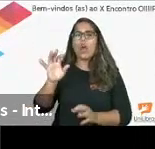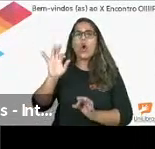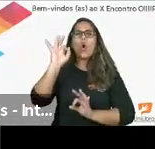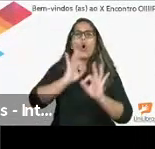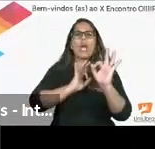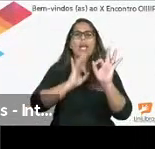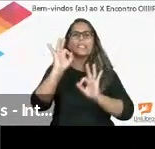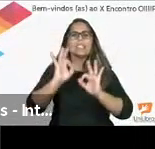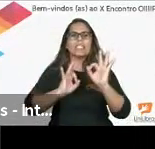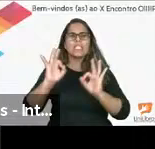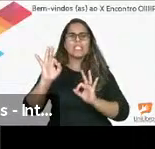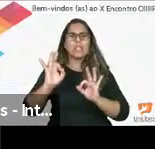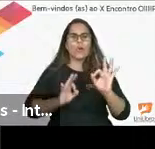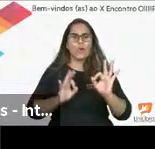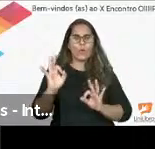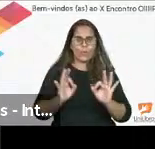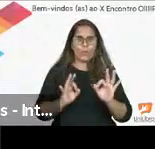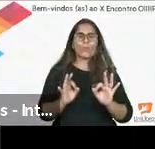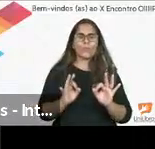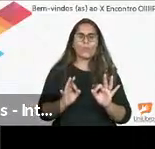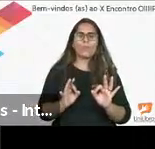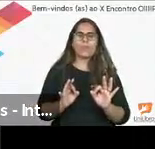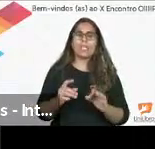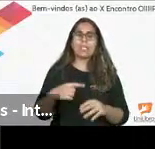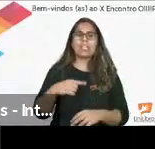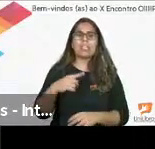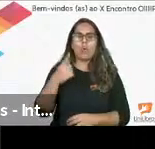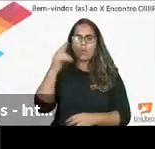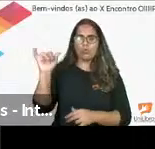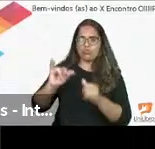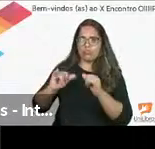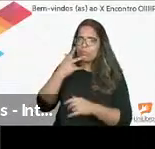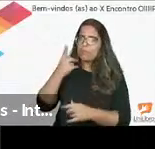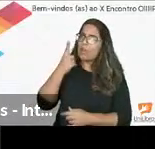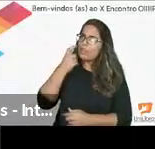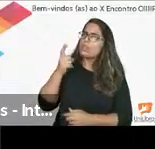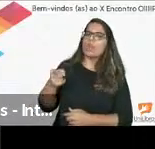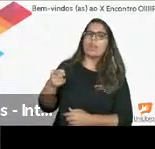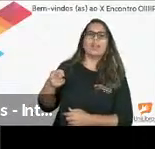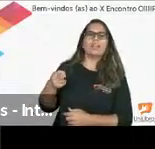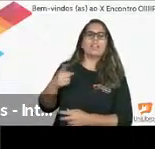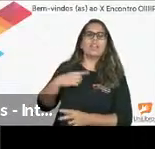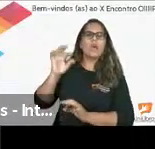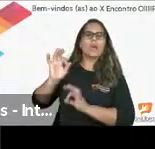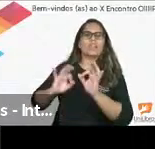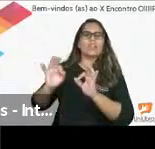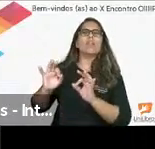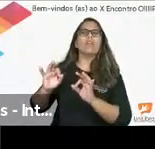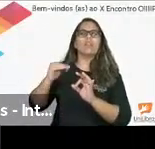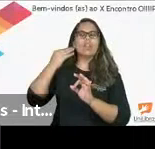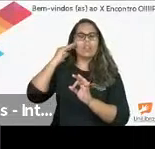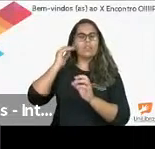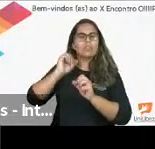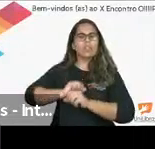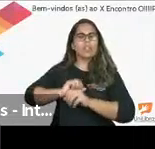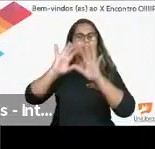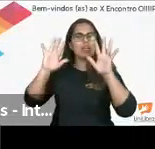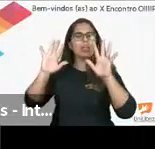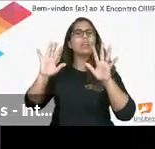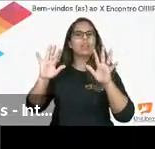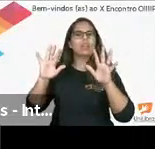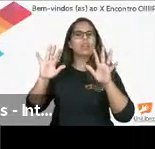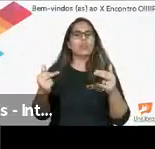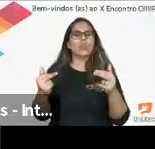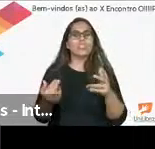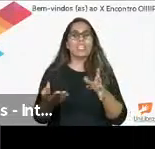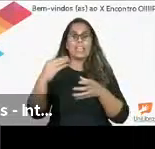organização. E o Varela me chamou a atenção para esse fechamento da organização. Quer dizer, as coisas dentro